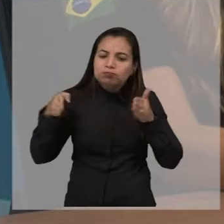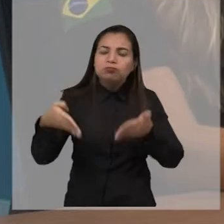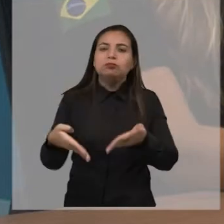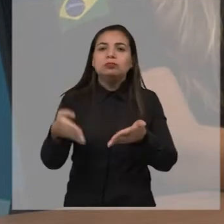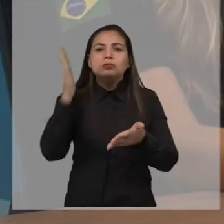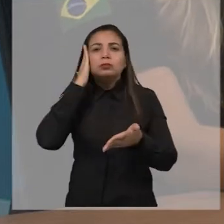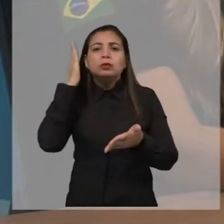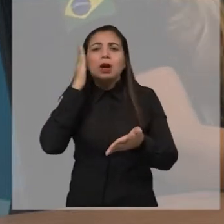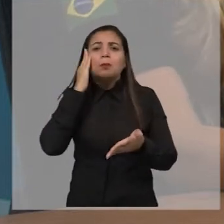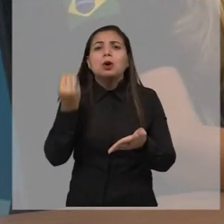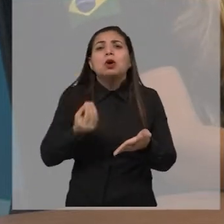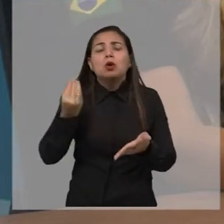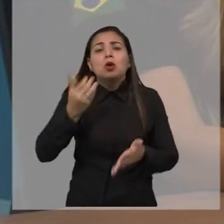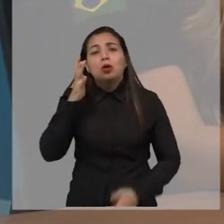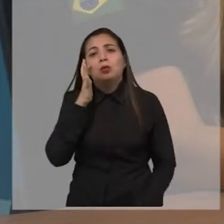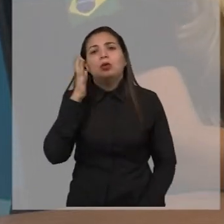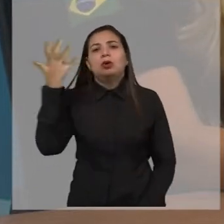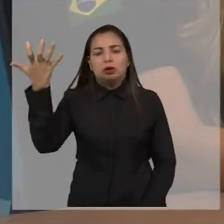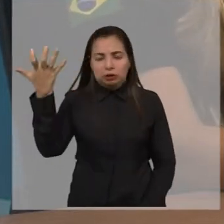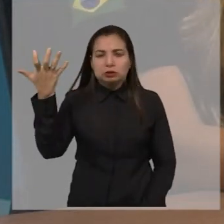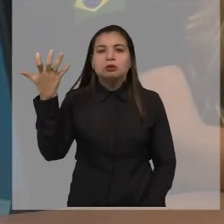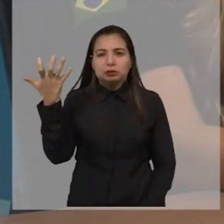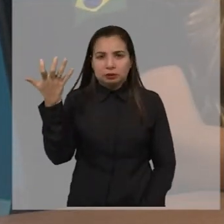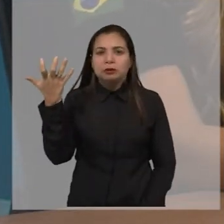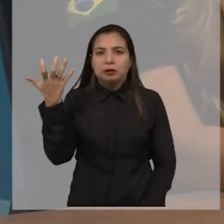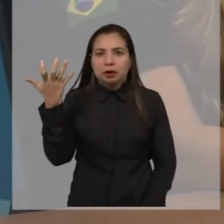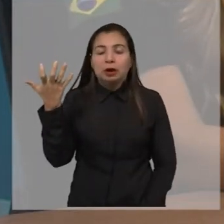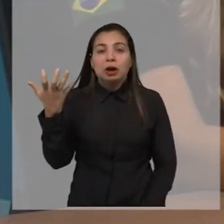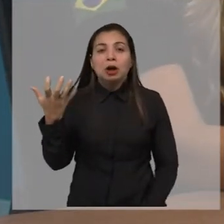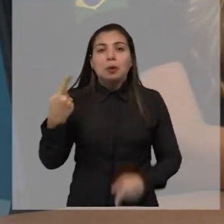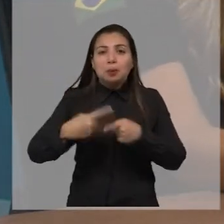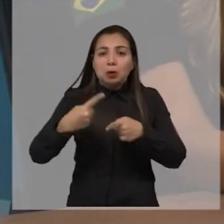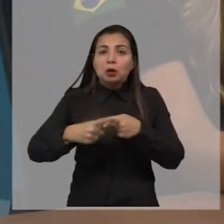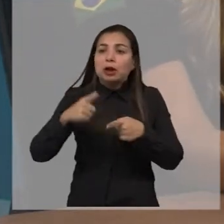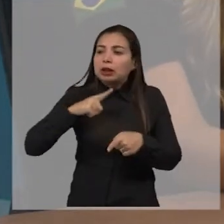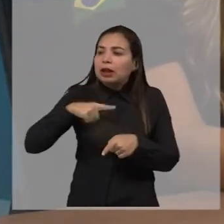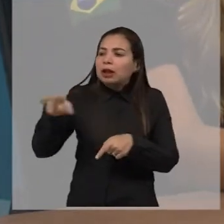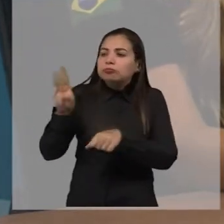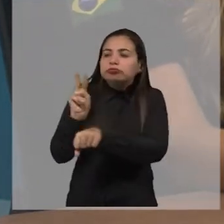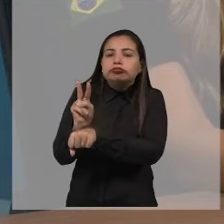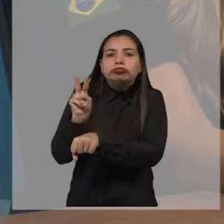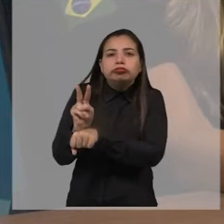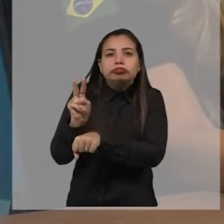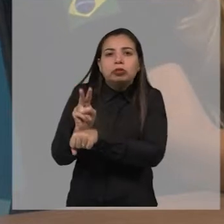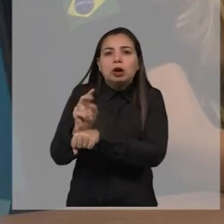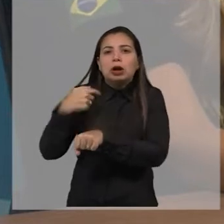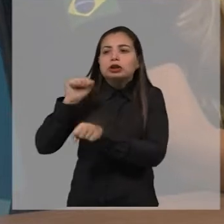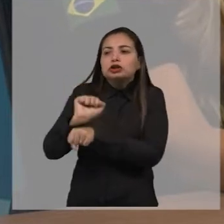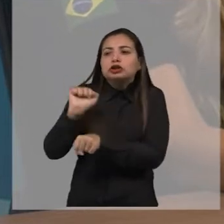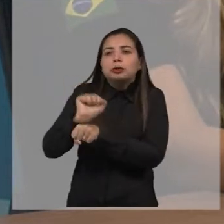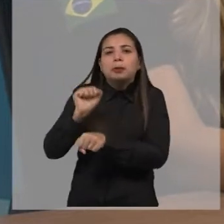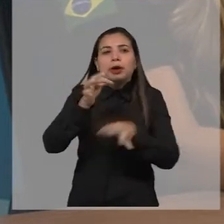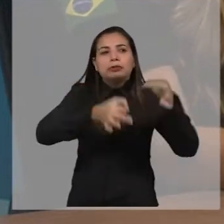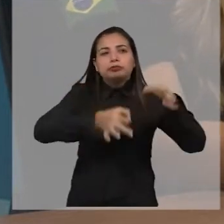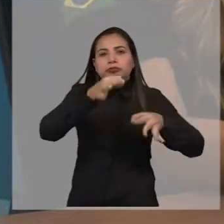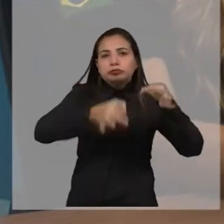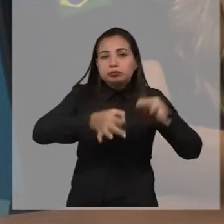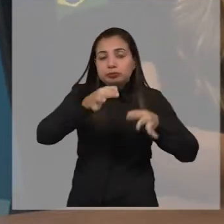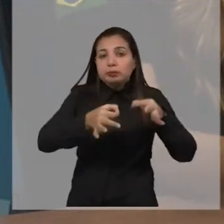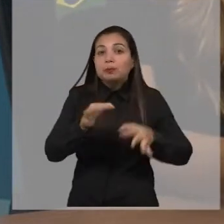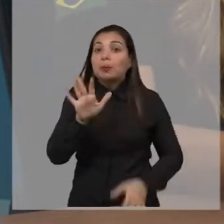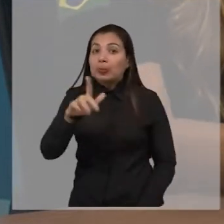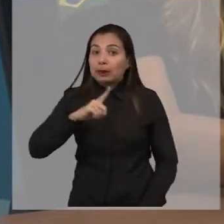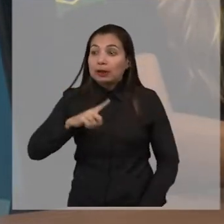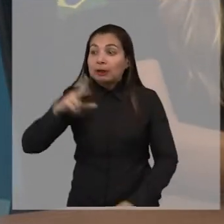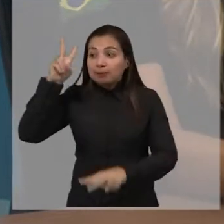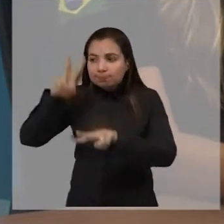em resolver o processo jurídico desses provisórios, porque os nossos condenados, eles dariam sim, na estrutura que a gente